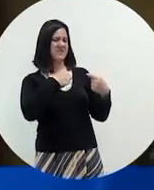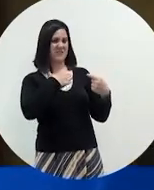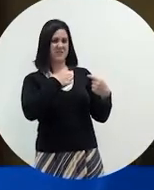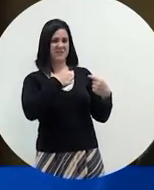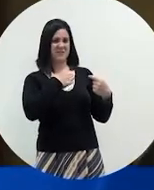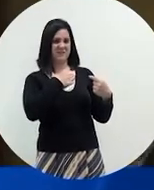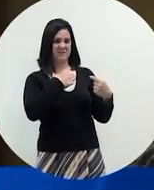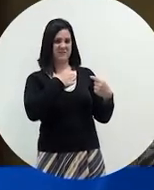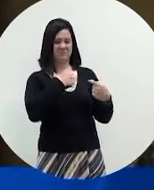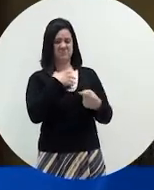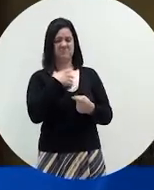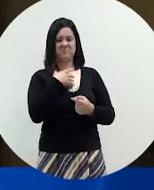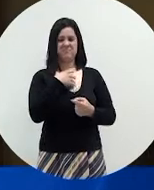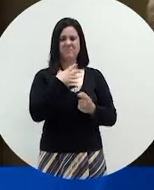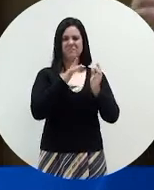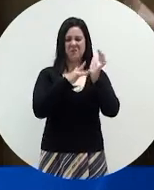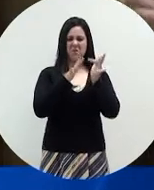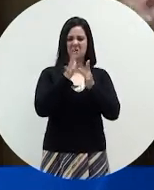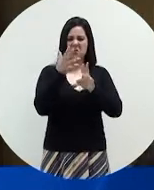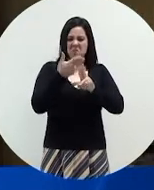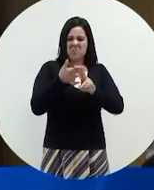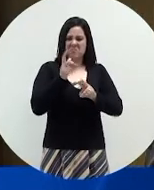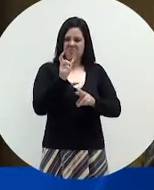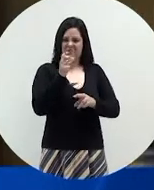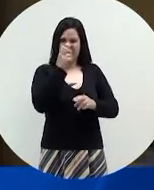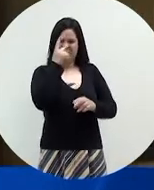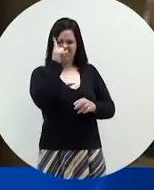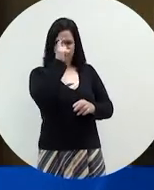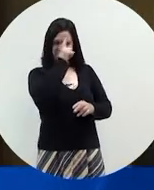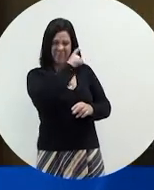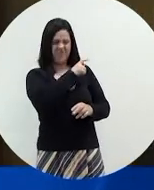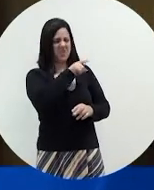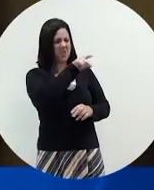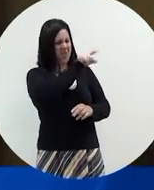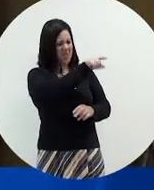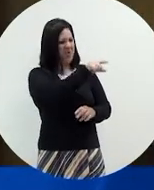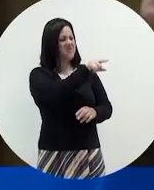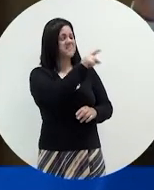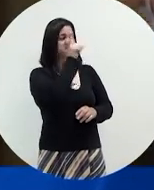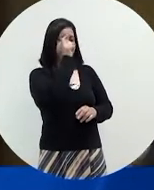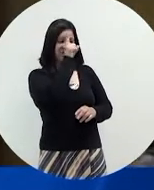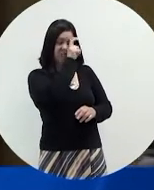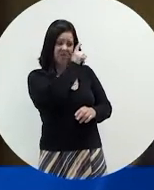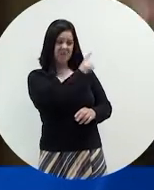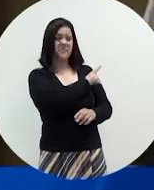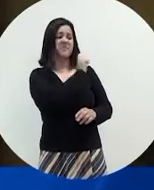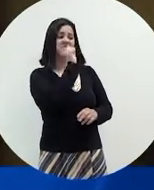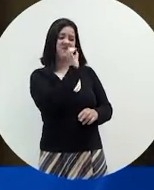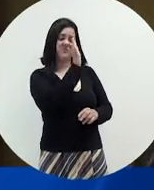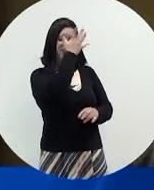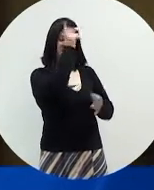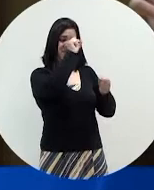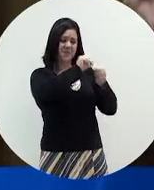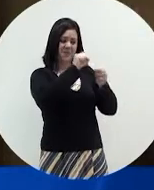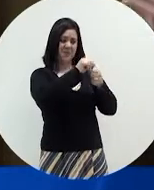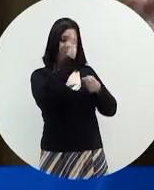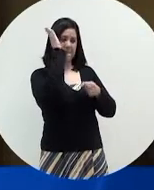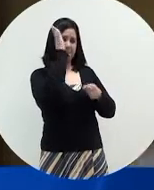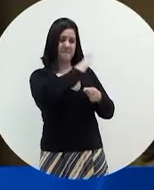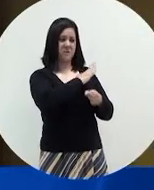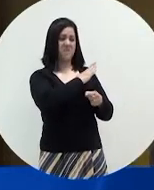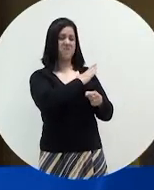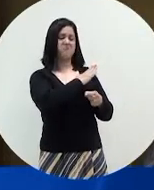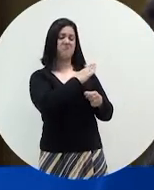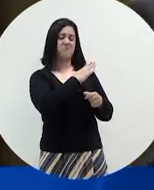eu sou Jesus Cristo, a quem você persegue. Dura coisa é recalcitrar contra